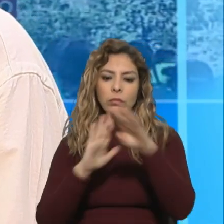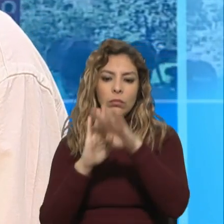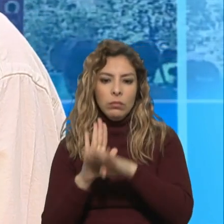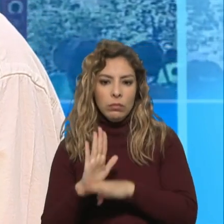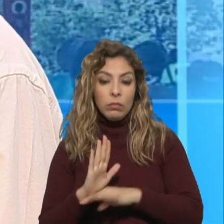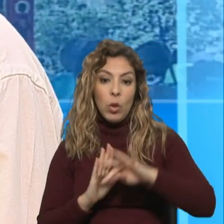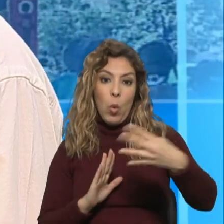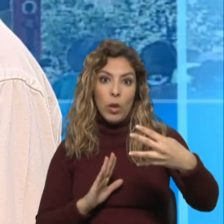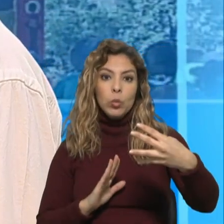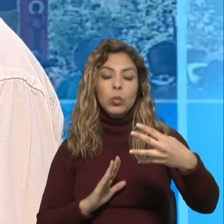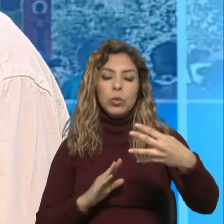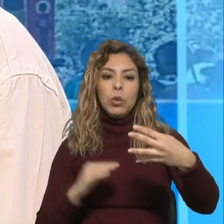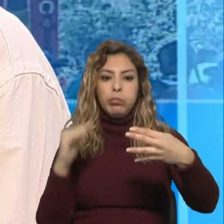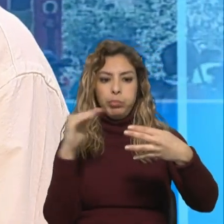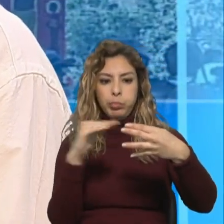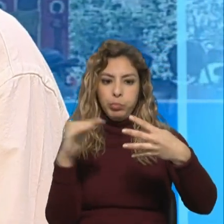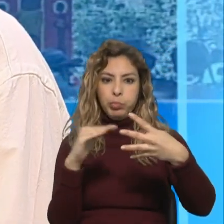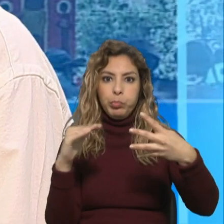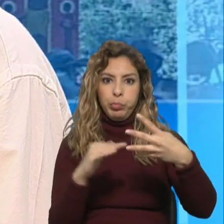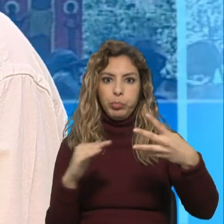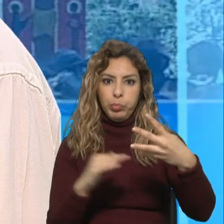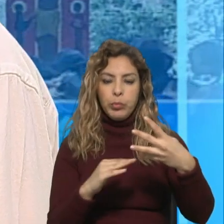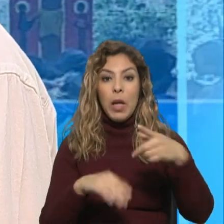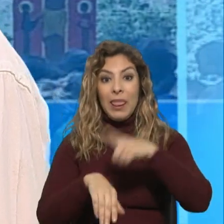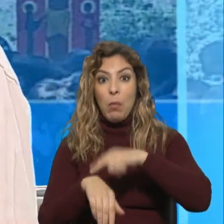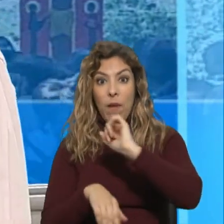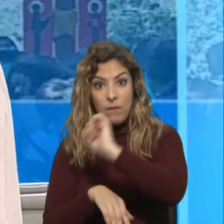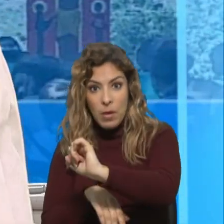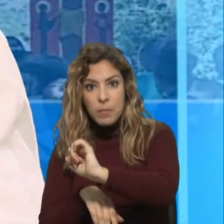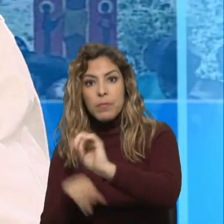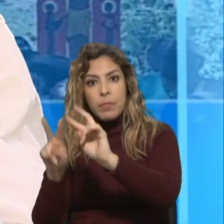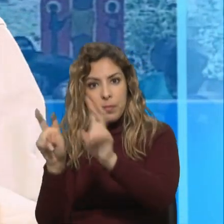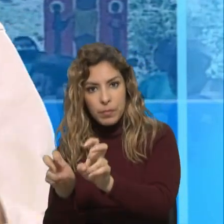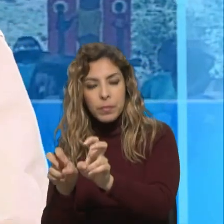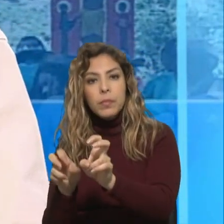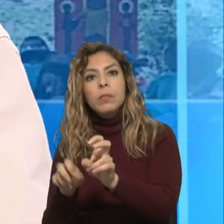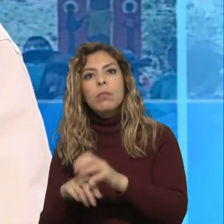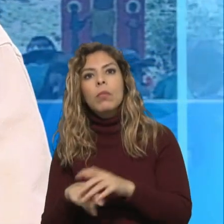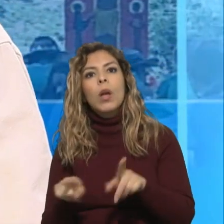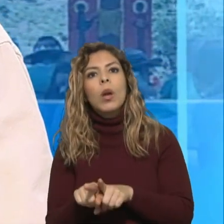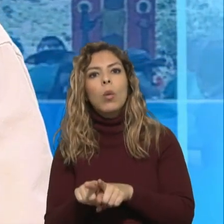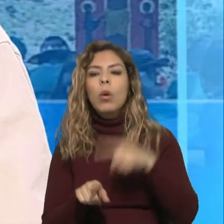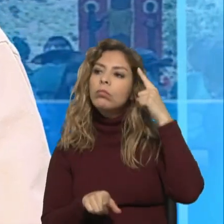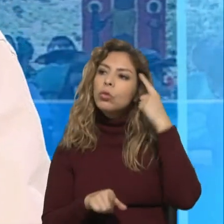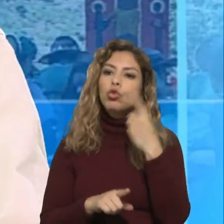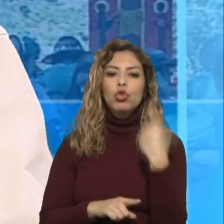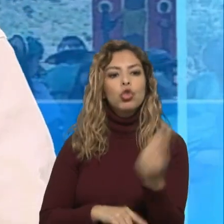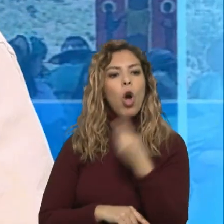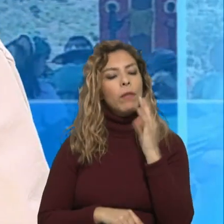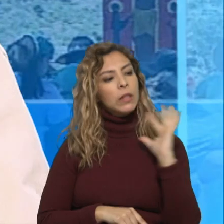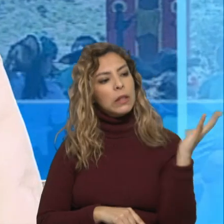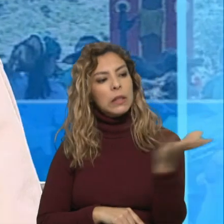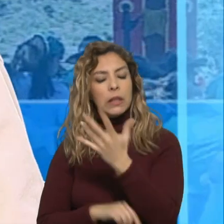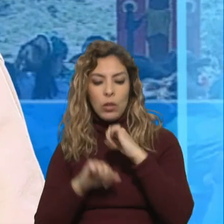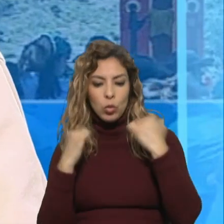4 paragens, digamos assim, não é? Nesta coisa do é o teu tempo, vamos começar o dia por fazer um retrato da juventude portuguesa, da